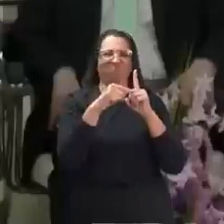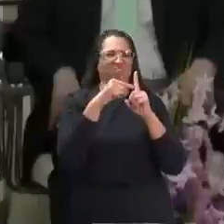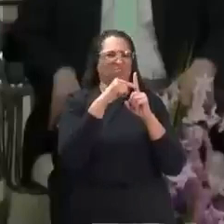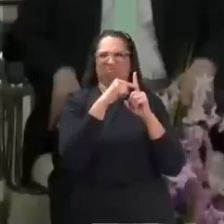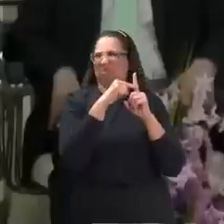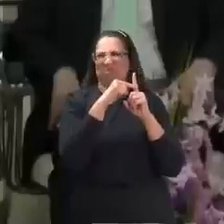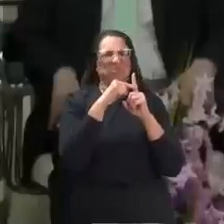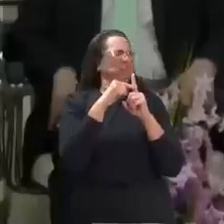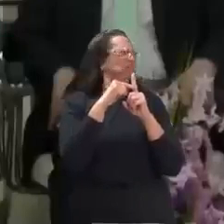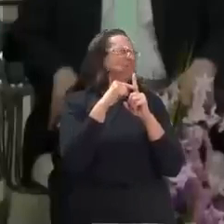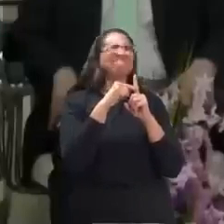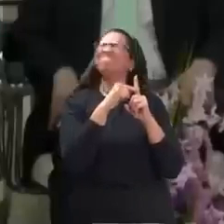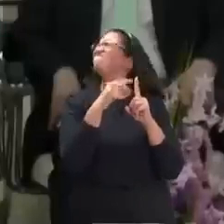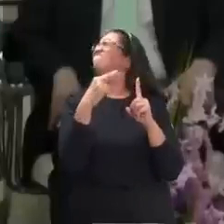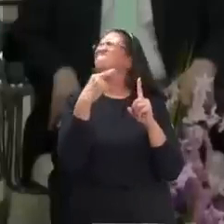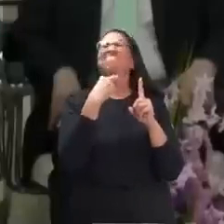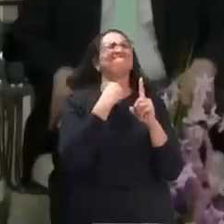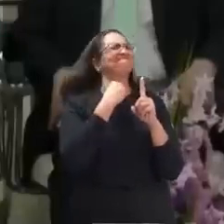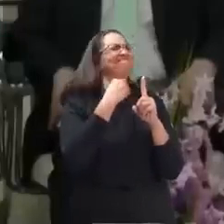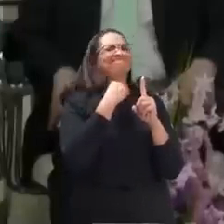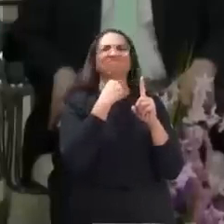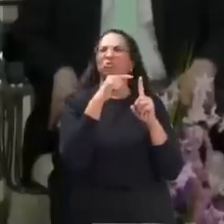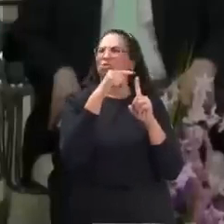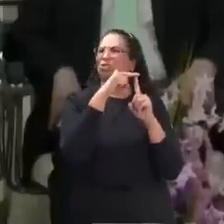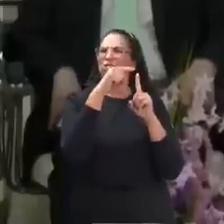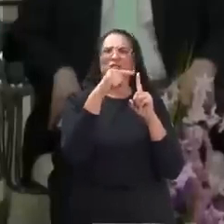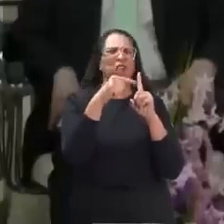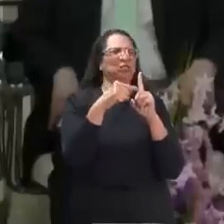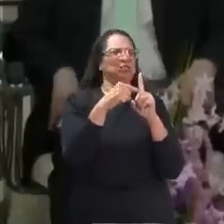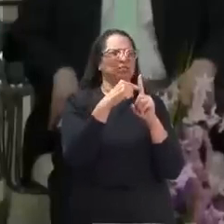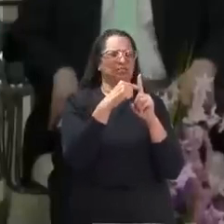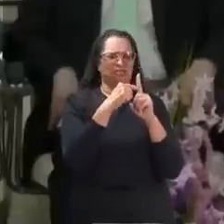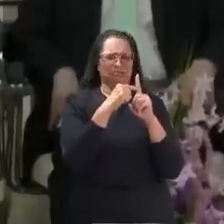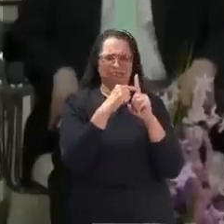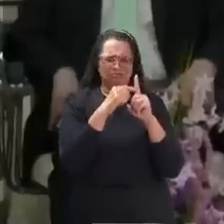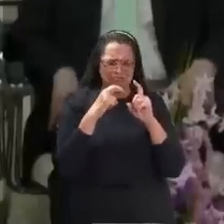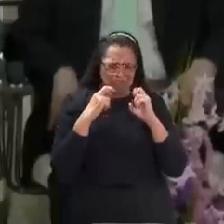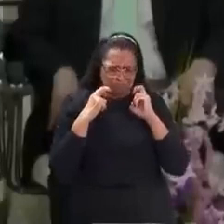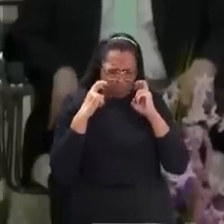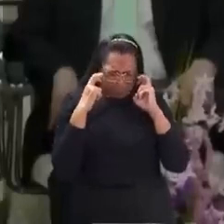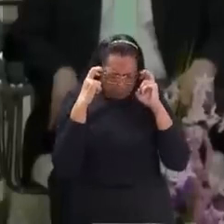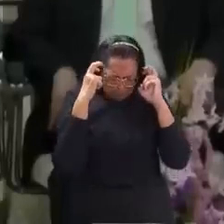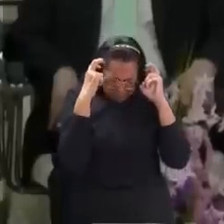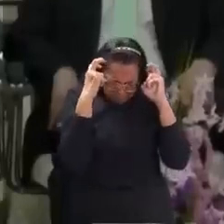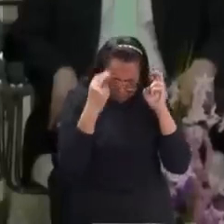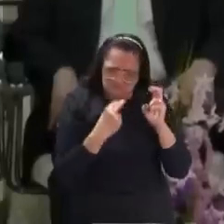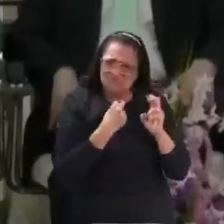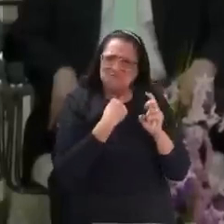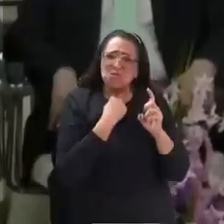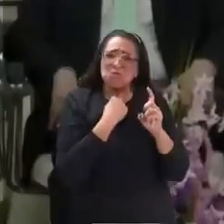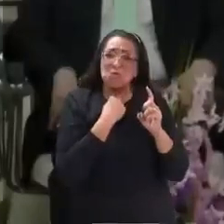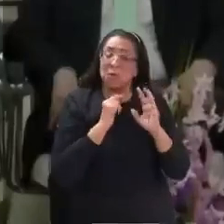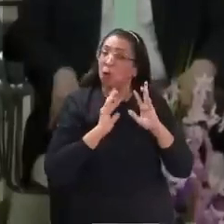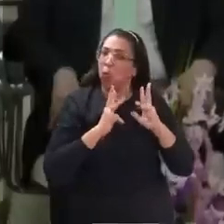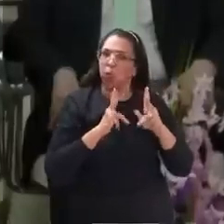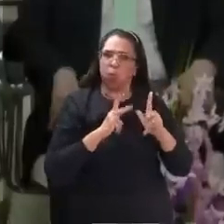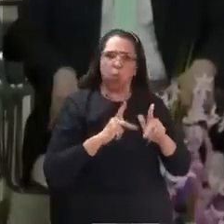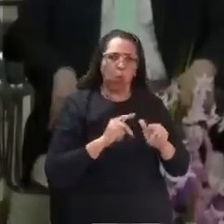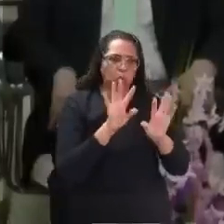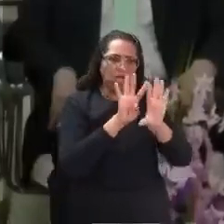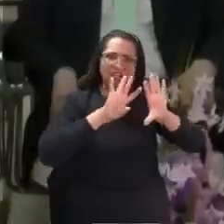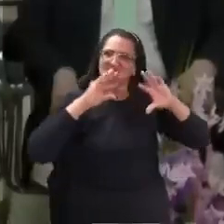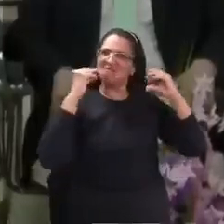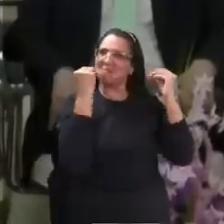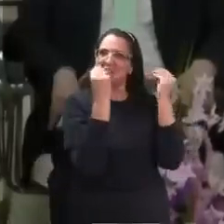vergonha, chamado opróbrio. Vergonha para o marido, vergonha para os pais, vergonha para a